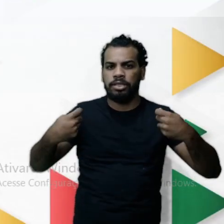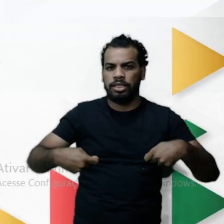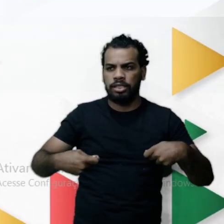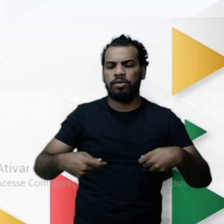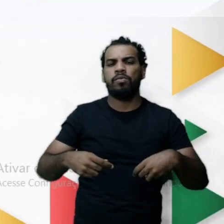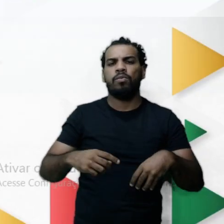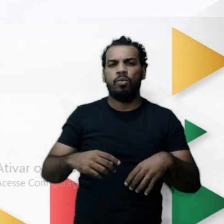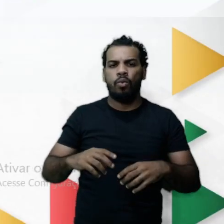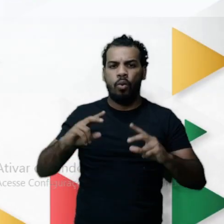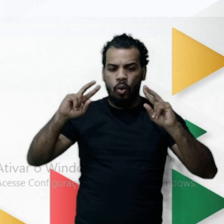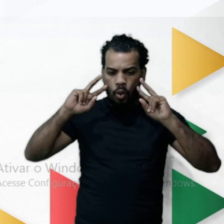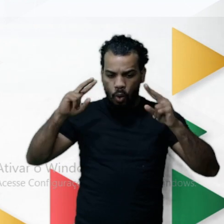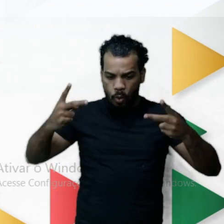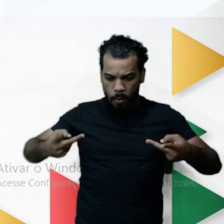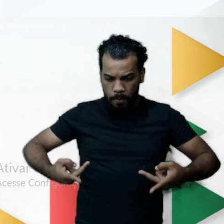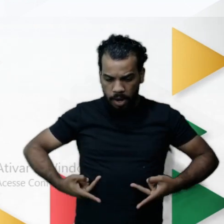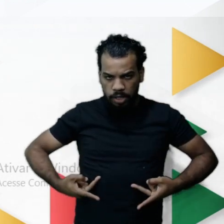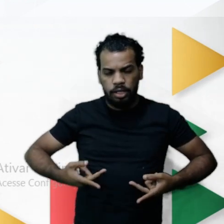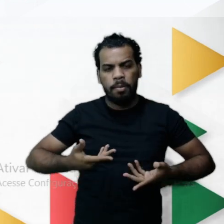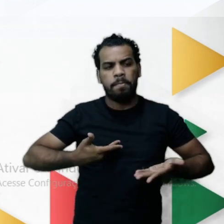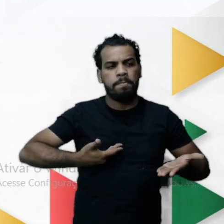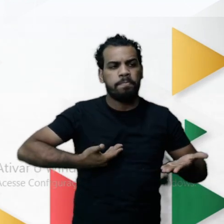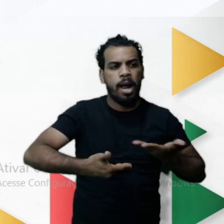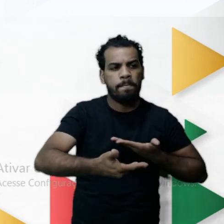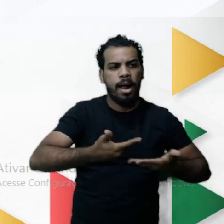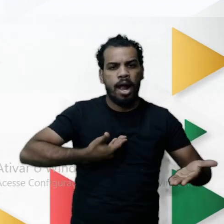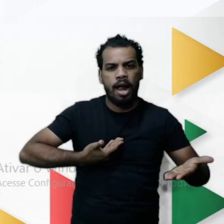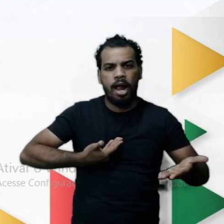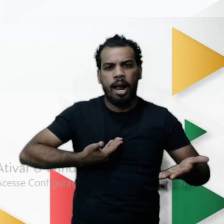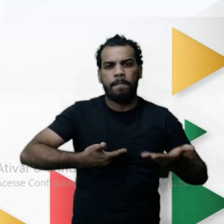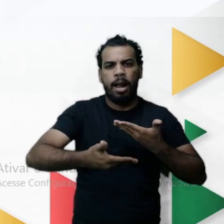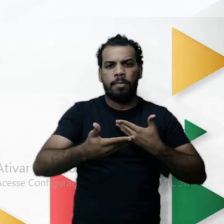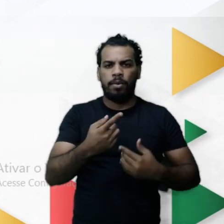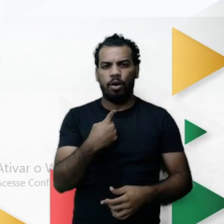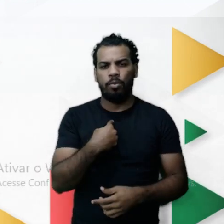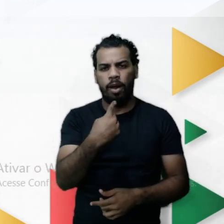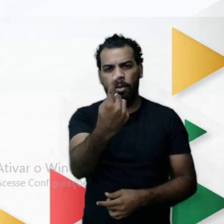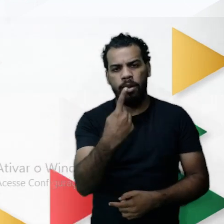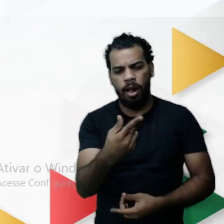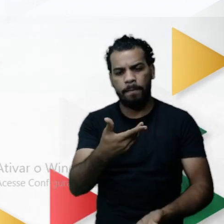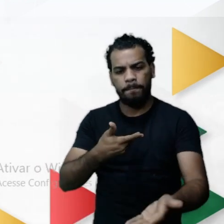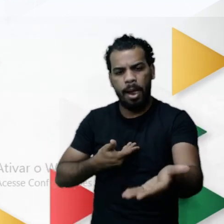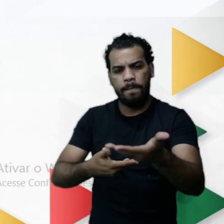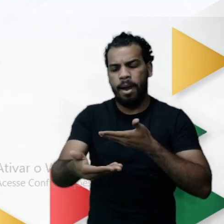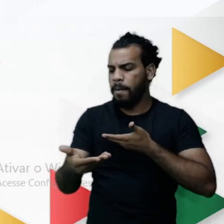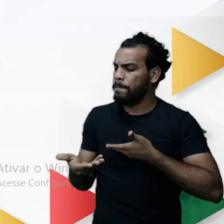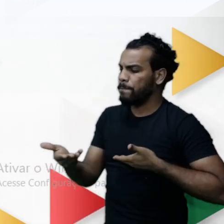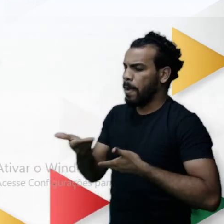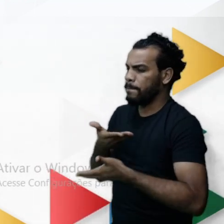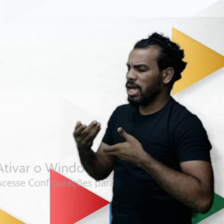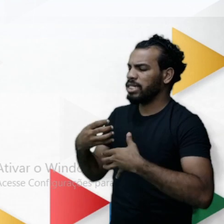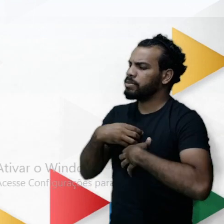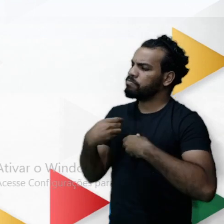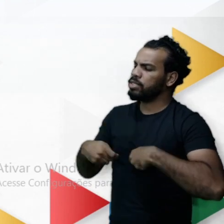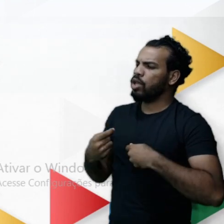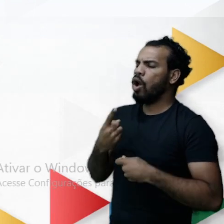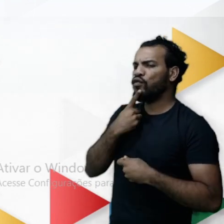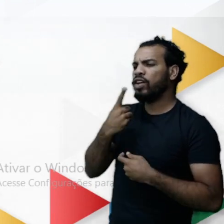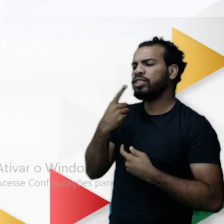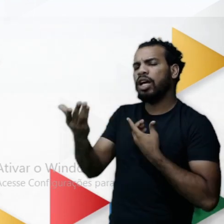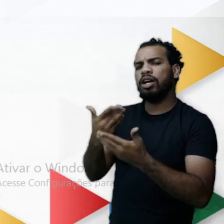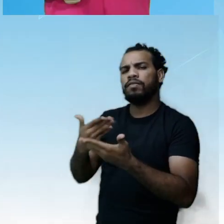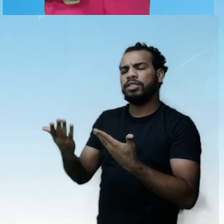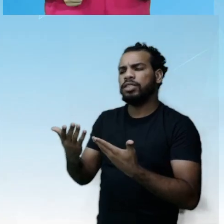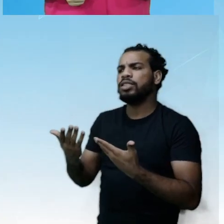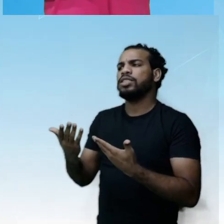ser humano tem de interagir e comunicar-se com o outro, surgiram gêneros textuais. Então vamos lá.